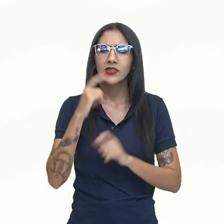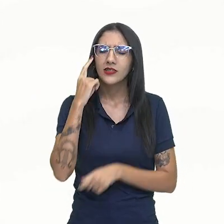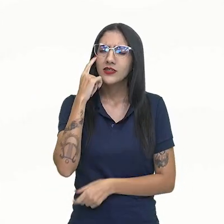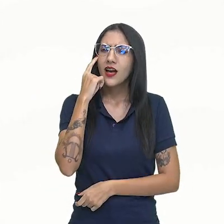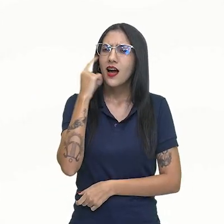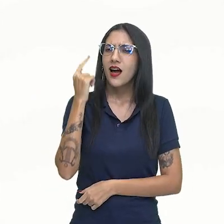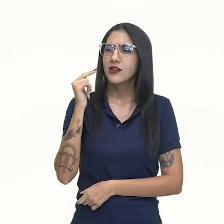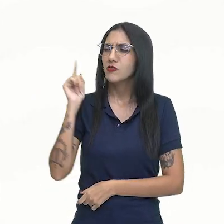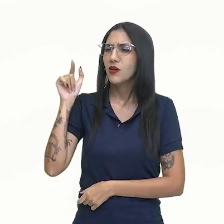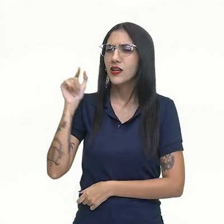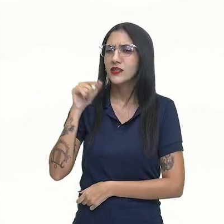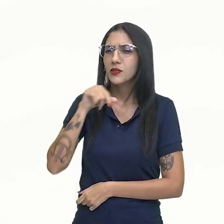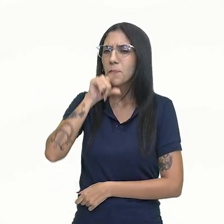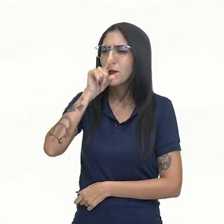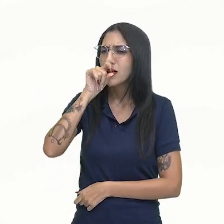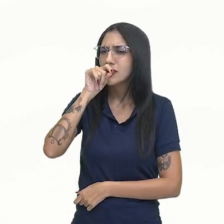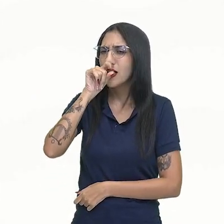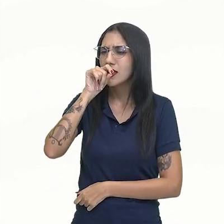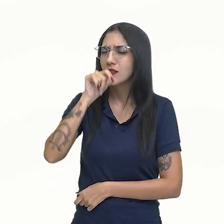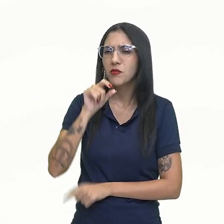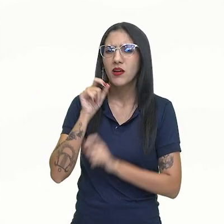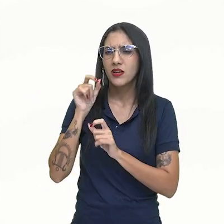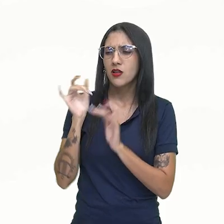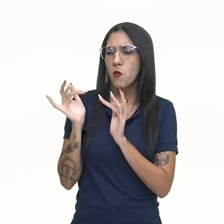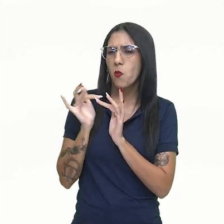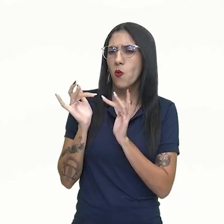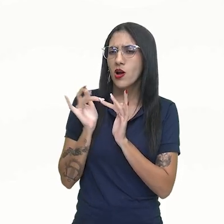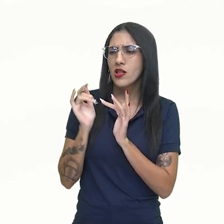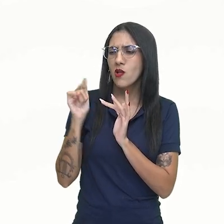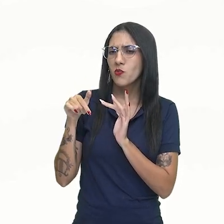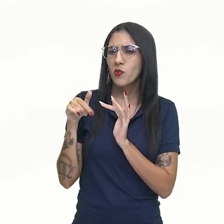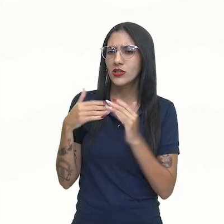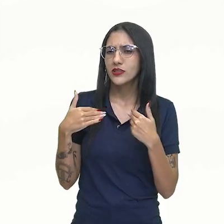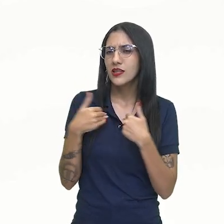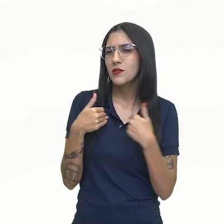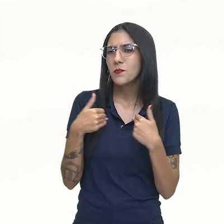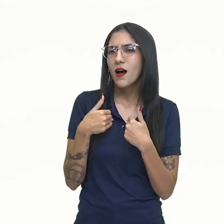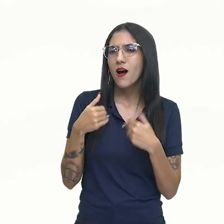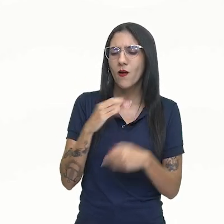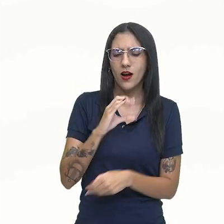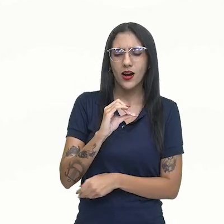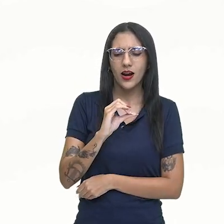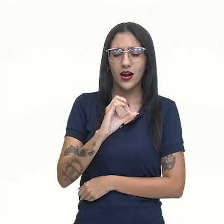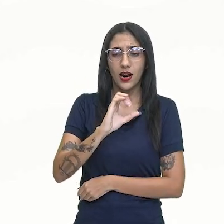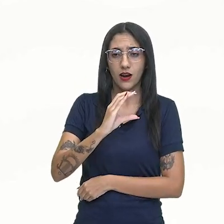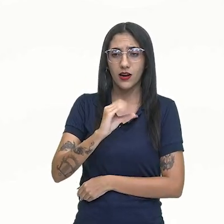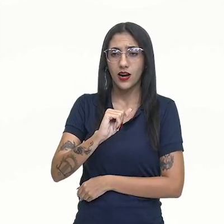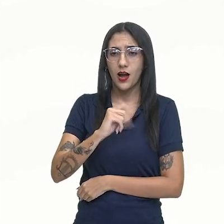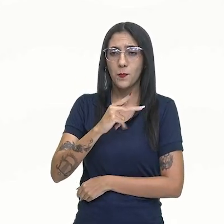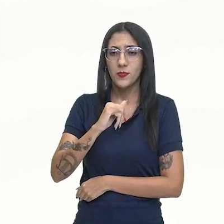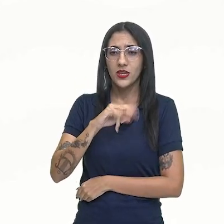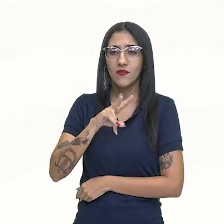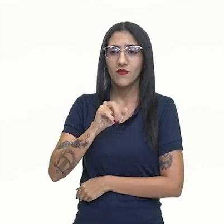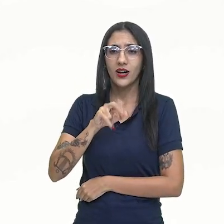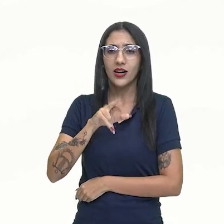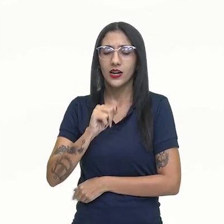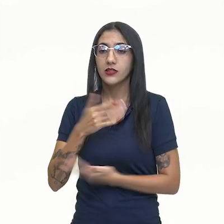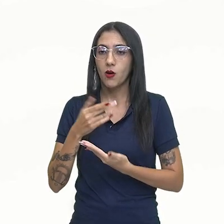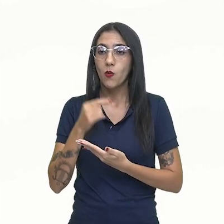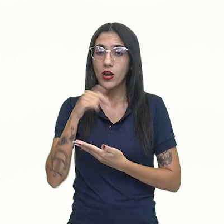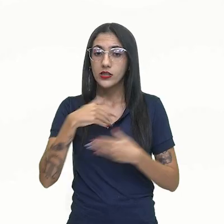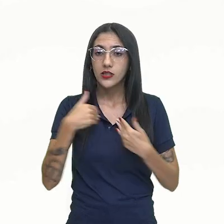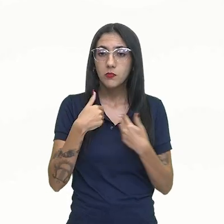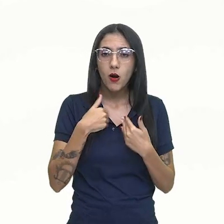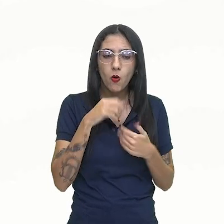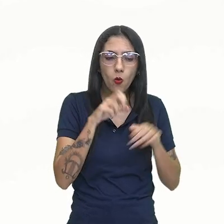esses passarinhos aí, eles estão interagindo com a capivara? Então, a capivara está querendo se alimentar do capim.